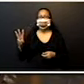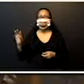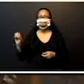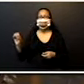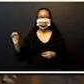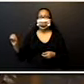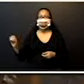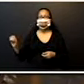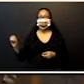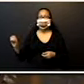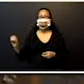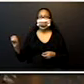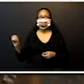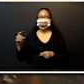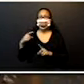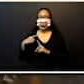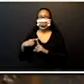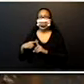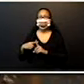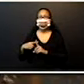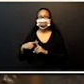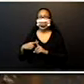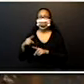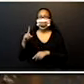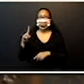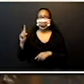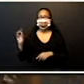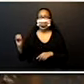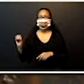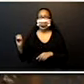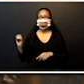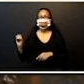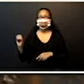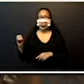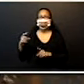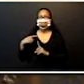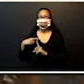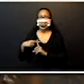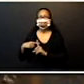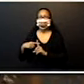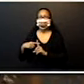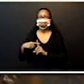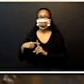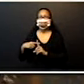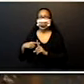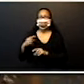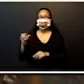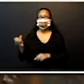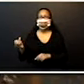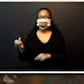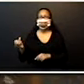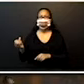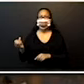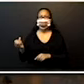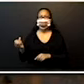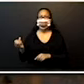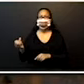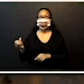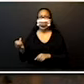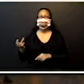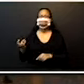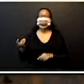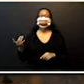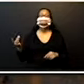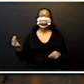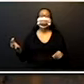3.300 mais 10 mais 6. Quanto que vai dar esse